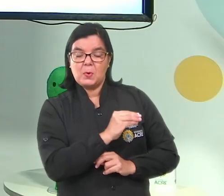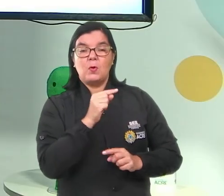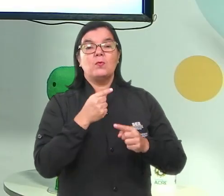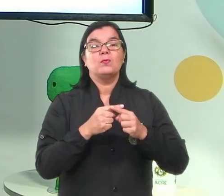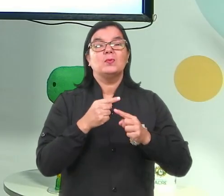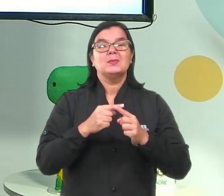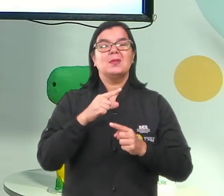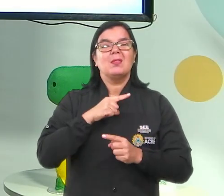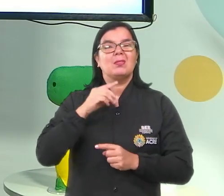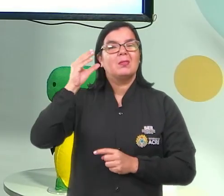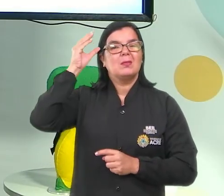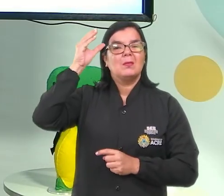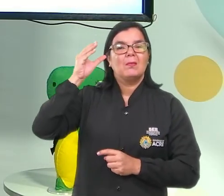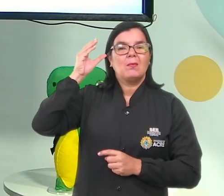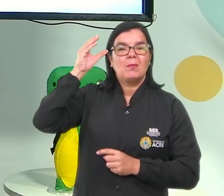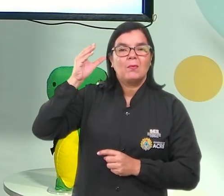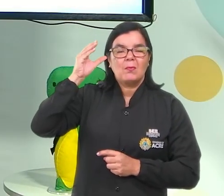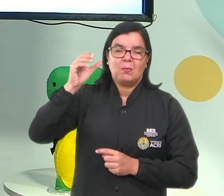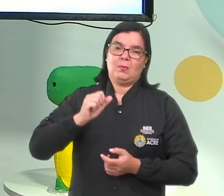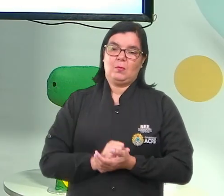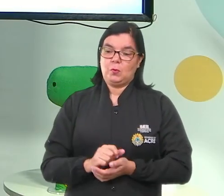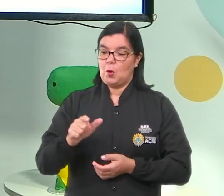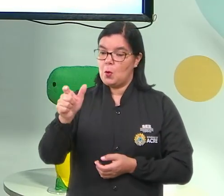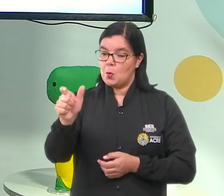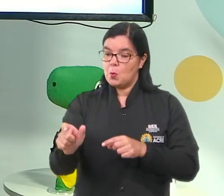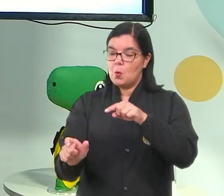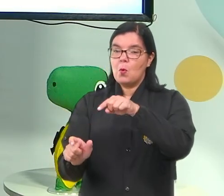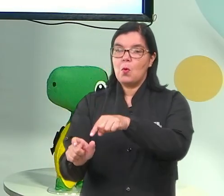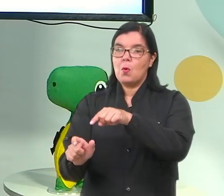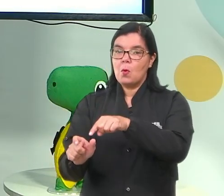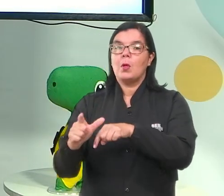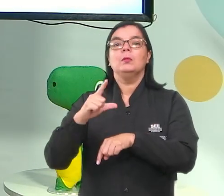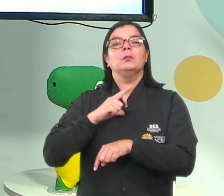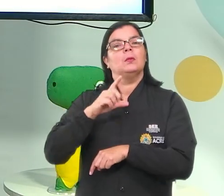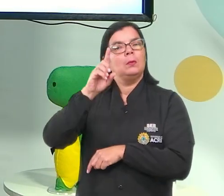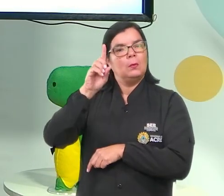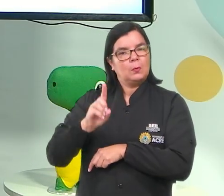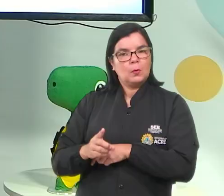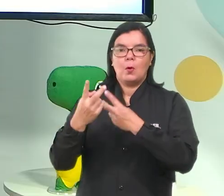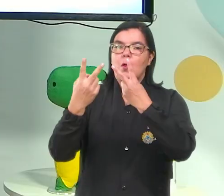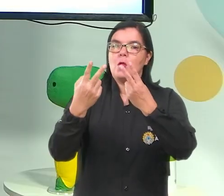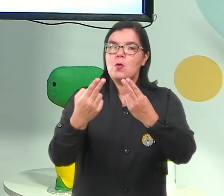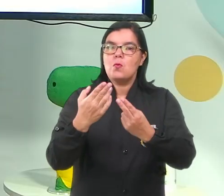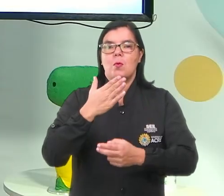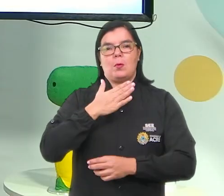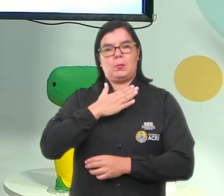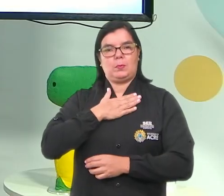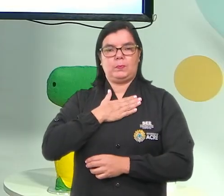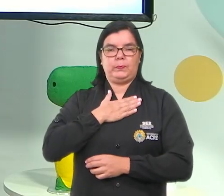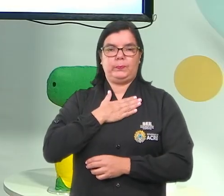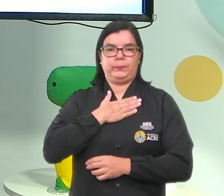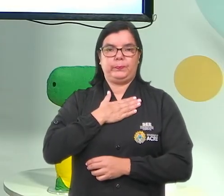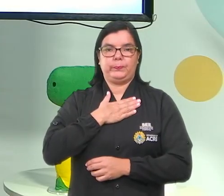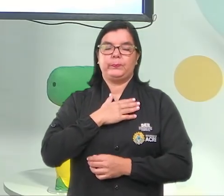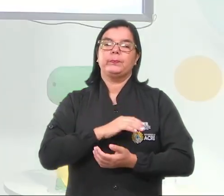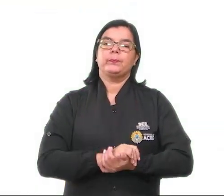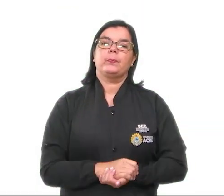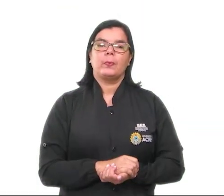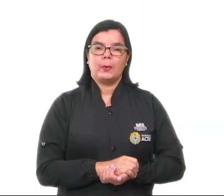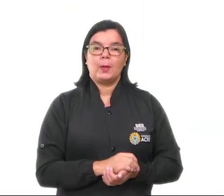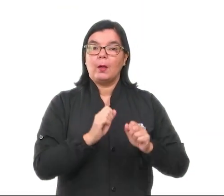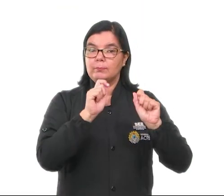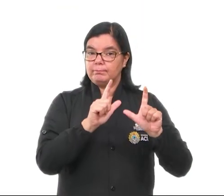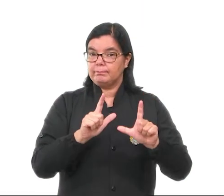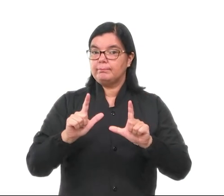tem consciência que o outro possui direitos iguais aos seus. Vamos aqui avançar